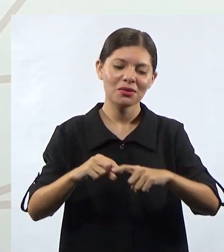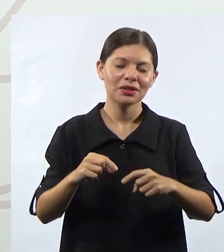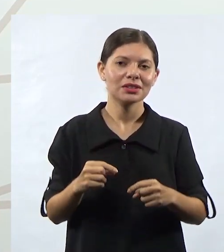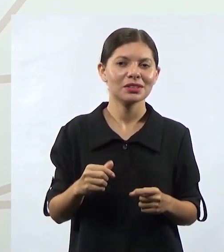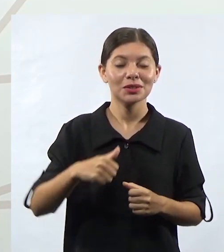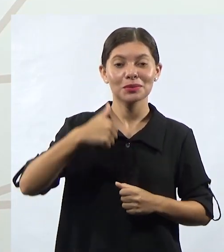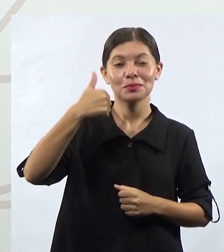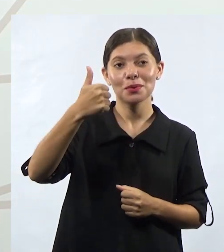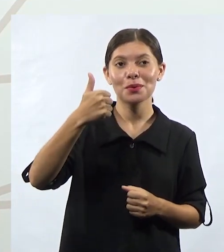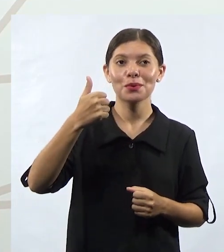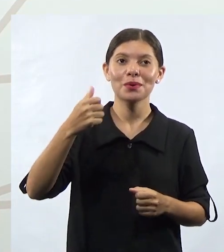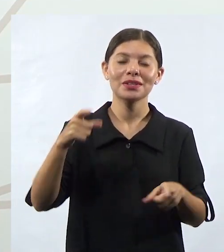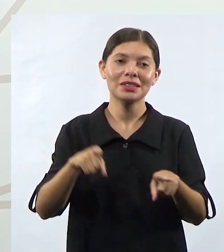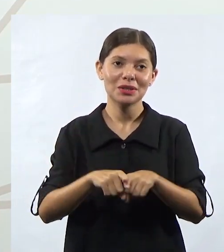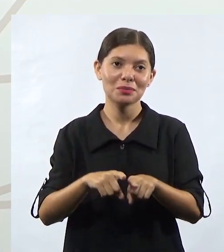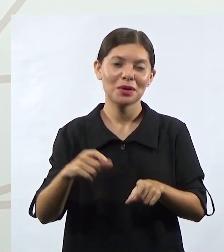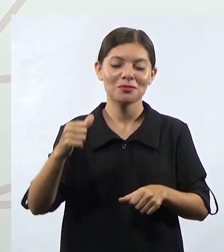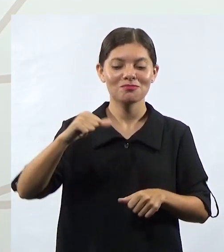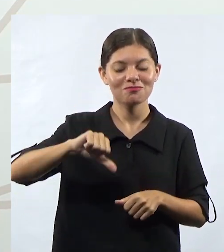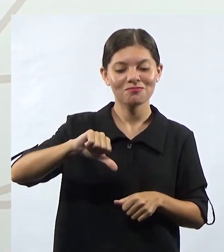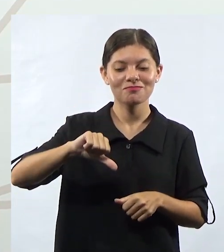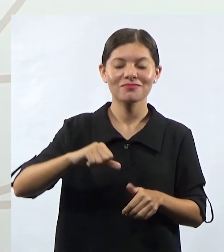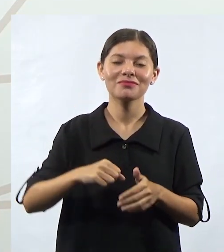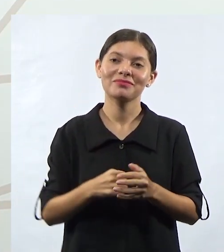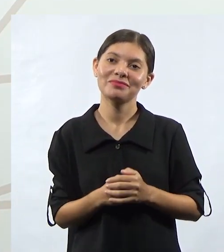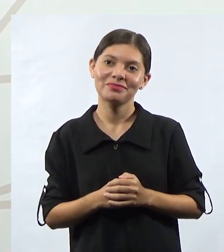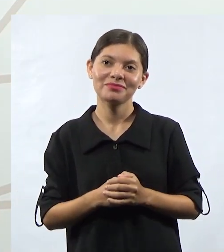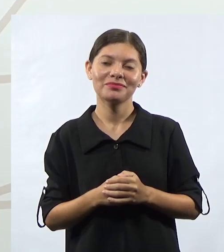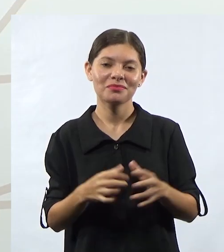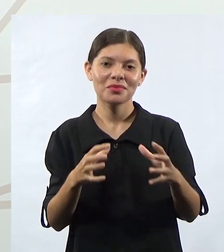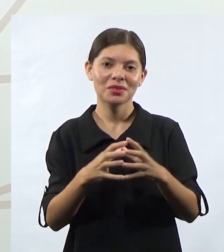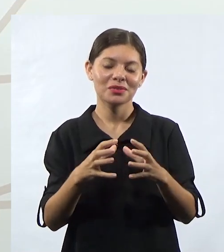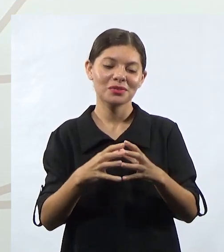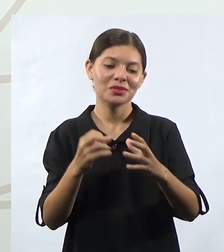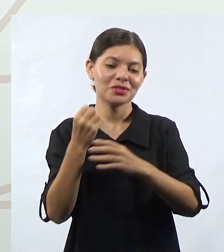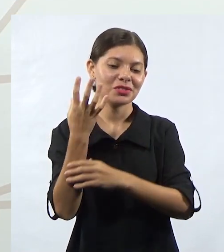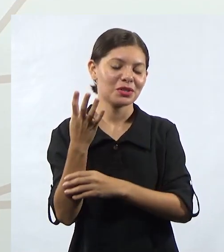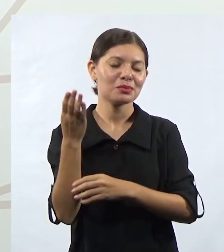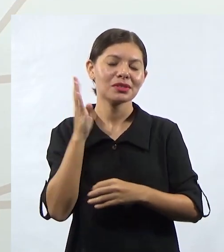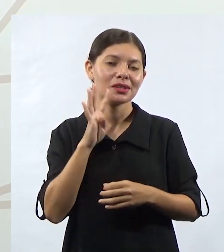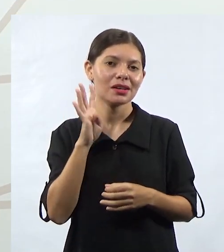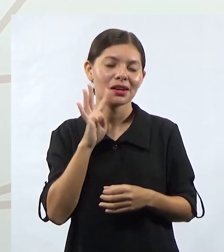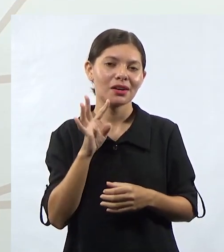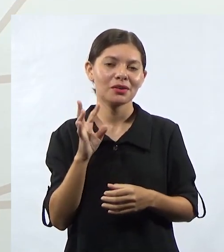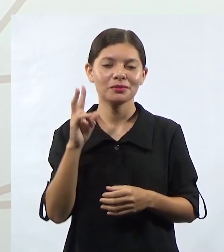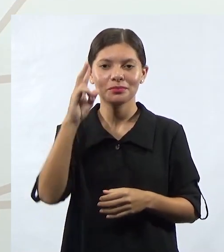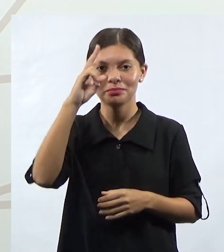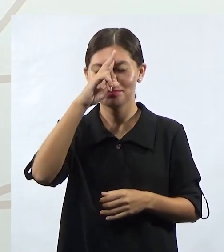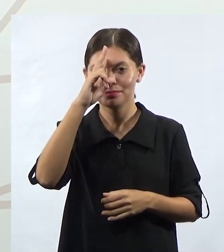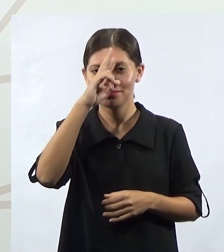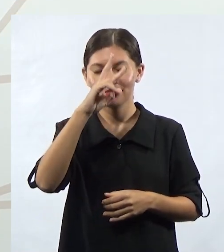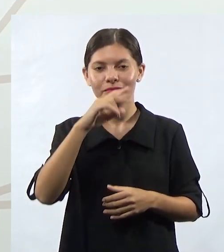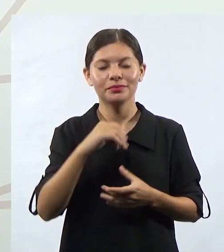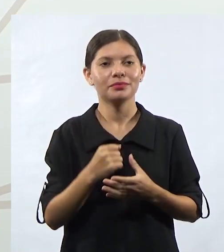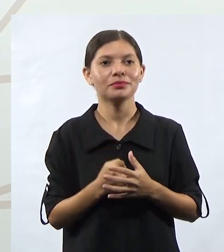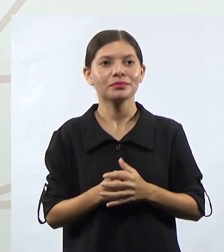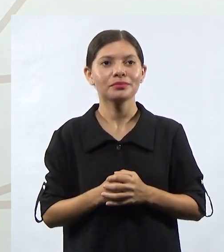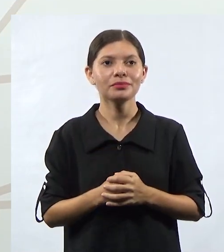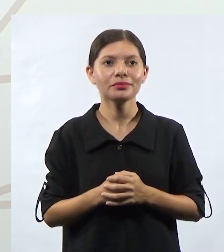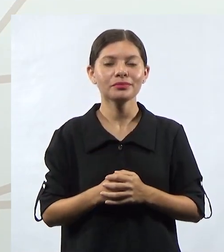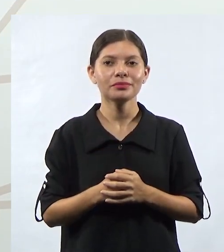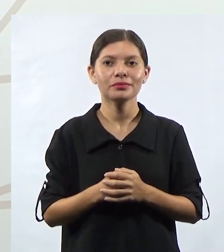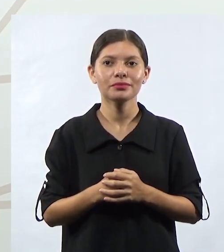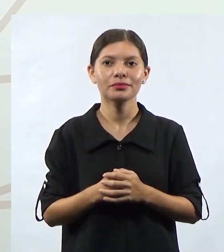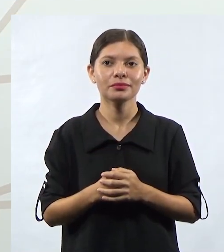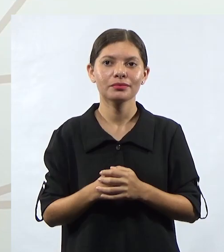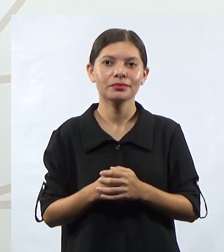coisas ruins também. Eu acho que pode surgir isso aí também no grupo focal, mas é muito legal. Falando de história, sempre vem isso na cabeça, passa